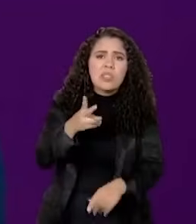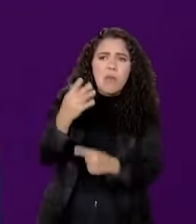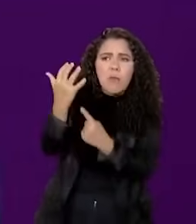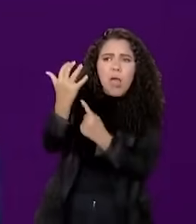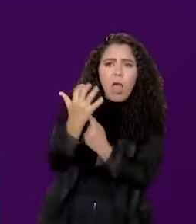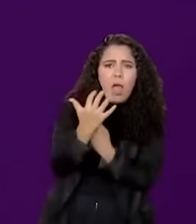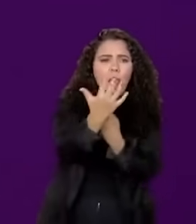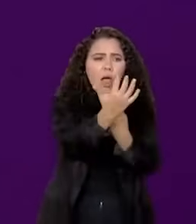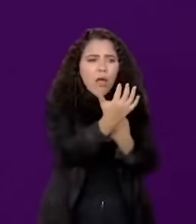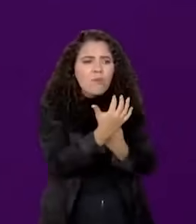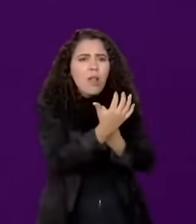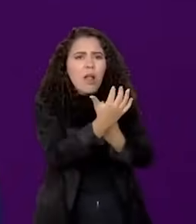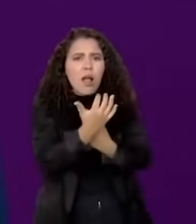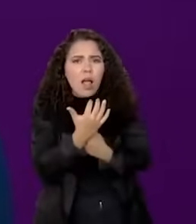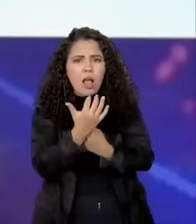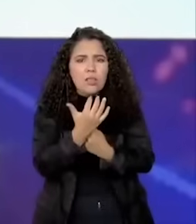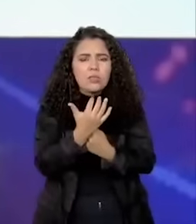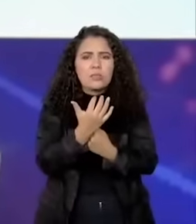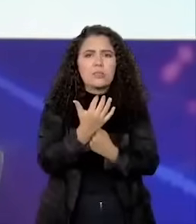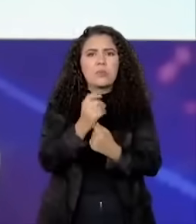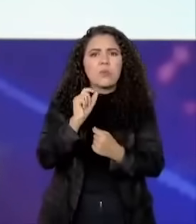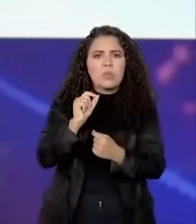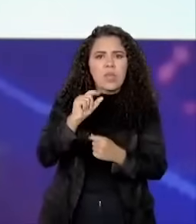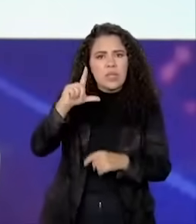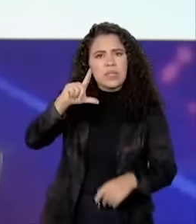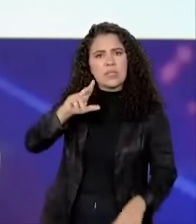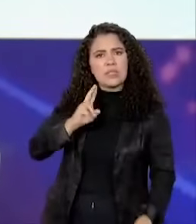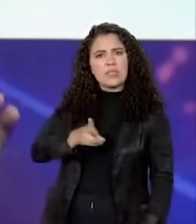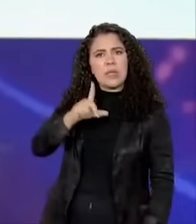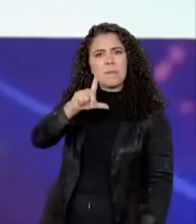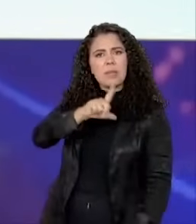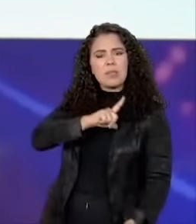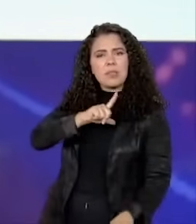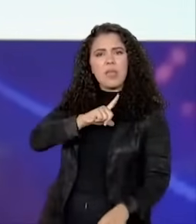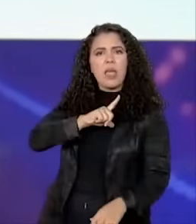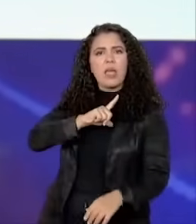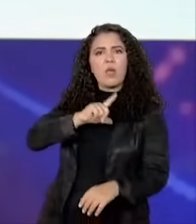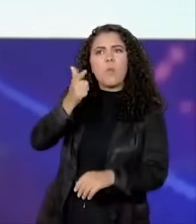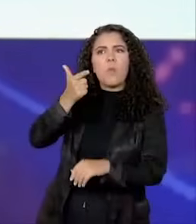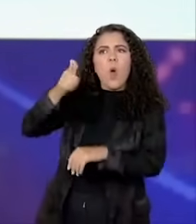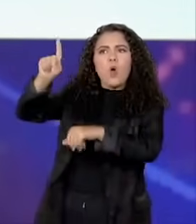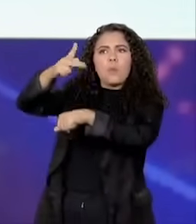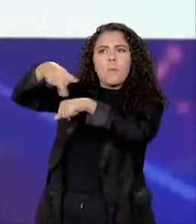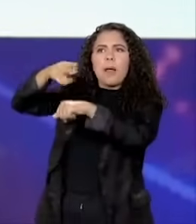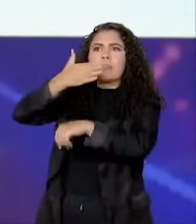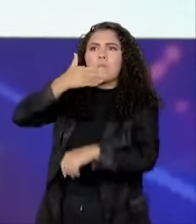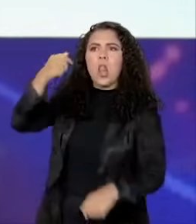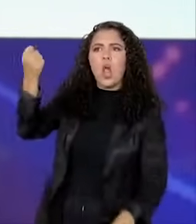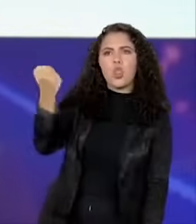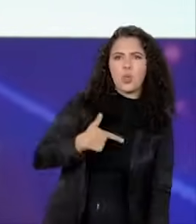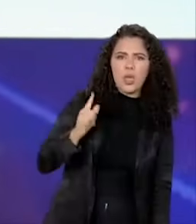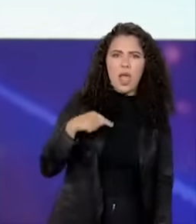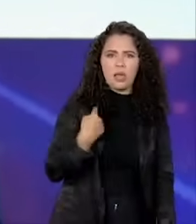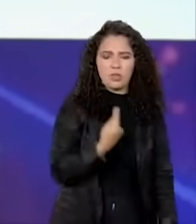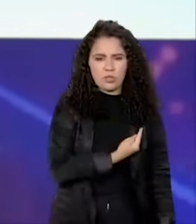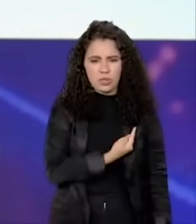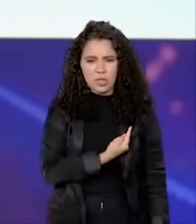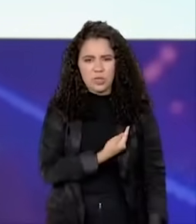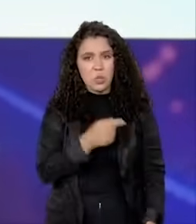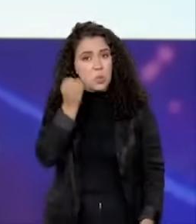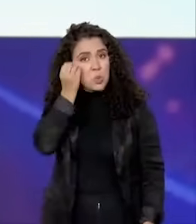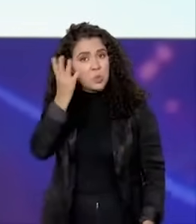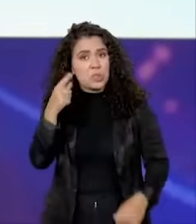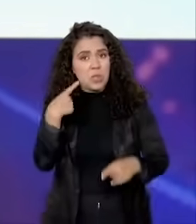que sempre tinha alguém melhor do que nós lá fora. Sempre. Não sei se é porque a gente foi